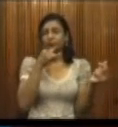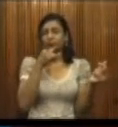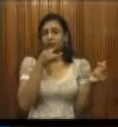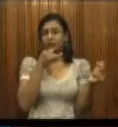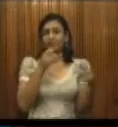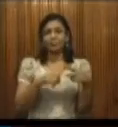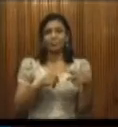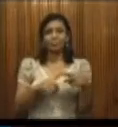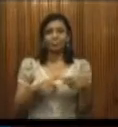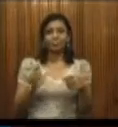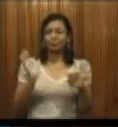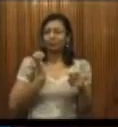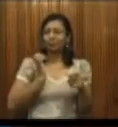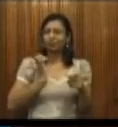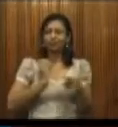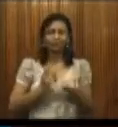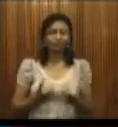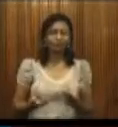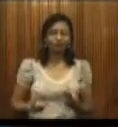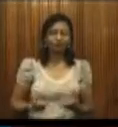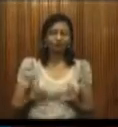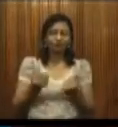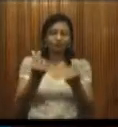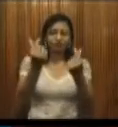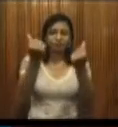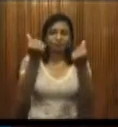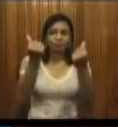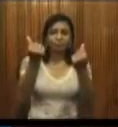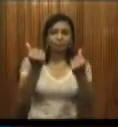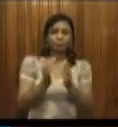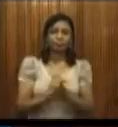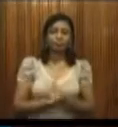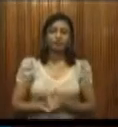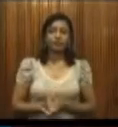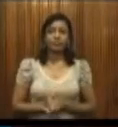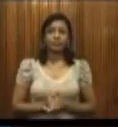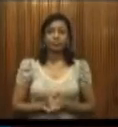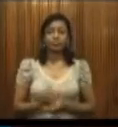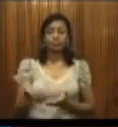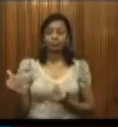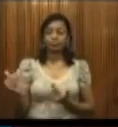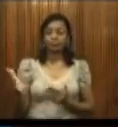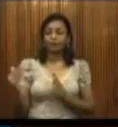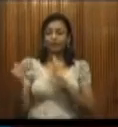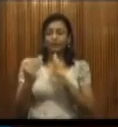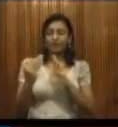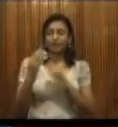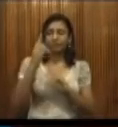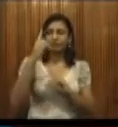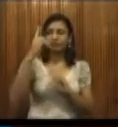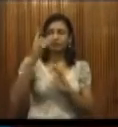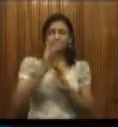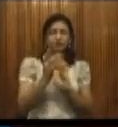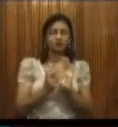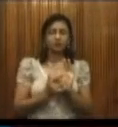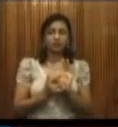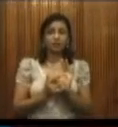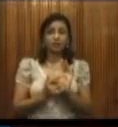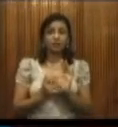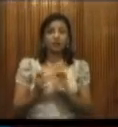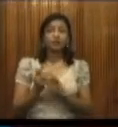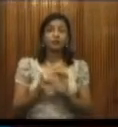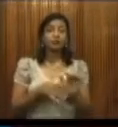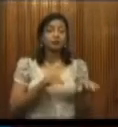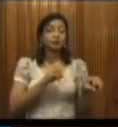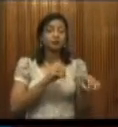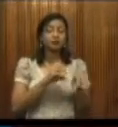pega aí essa situação, o jovem já não está mais na presença dele, o jovem saiu. E Jesus pega essa situação para ensinar aos